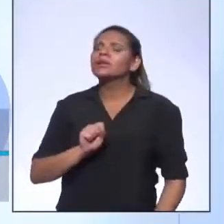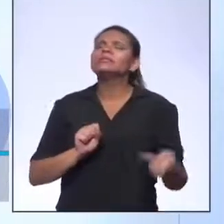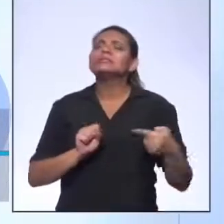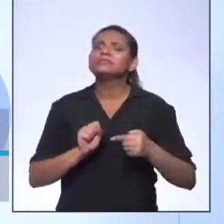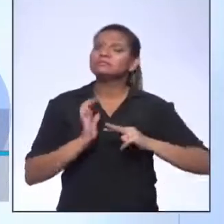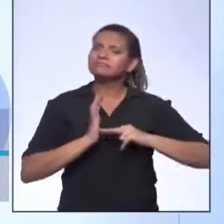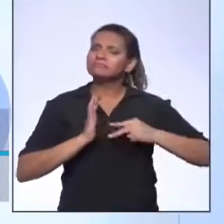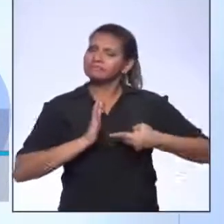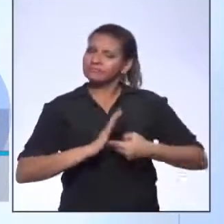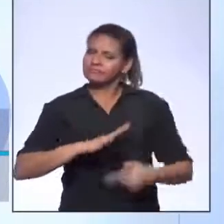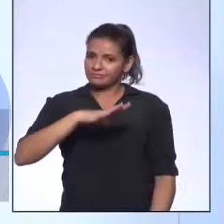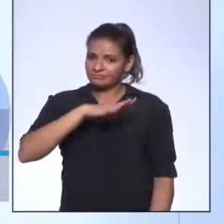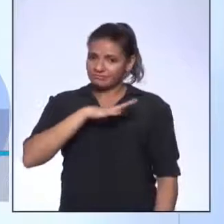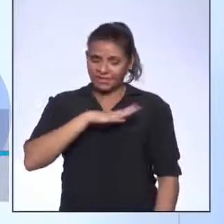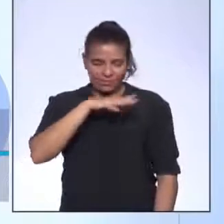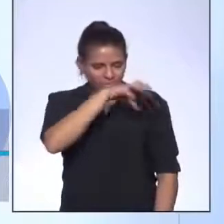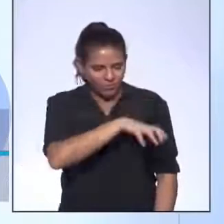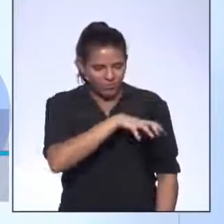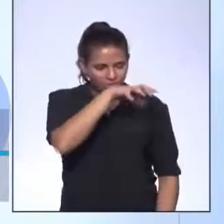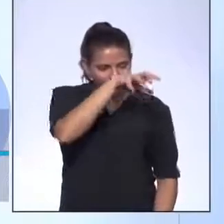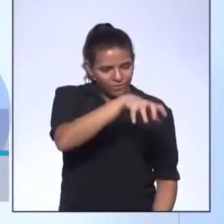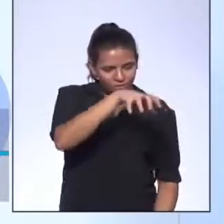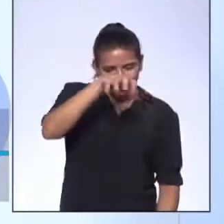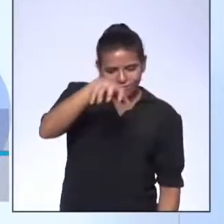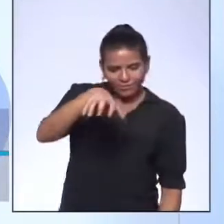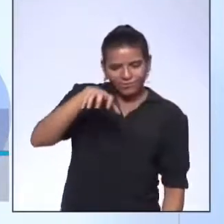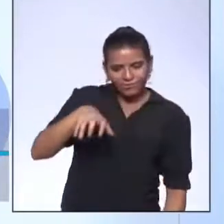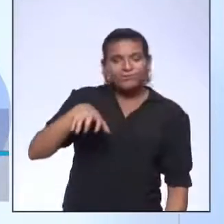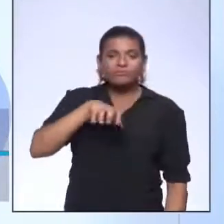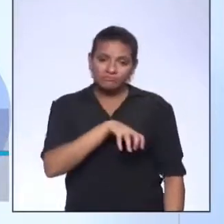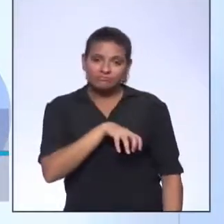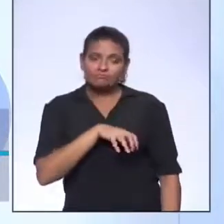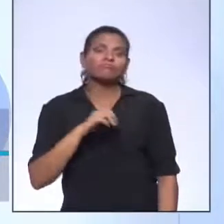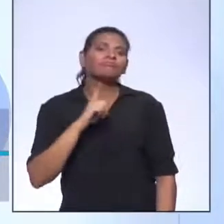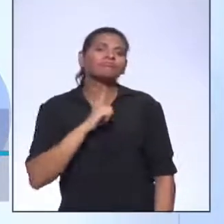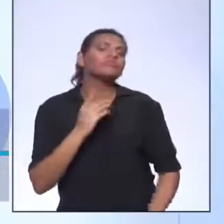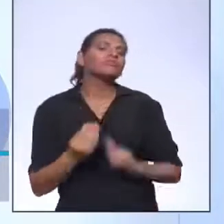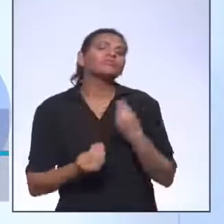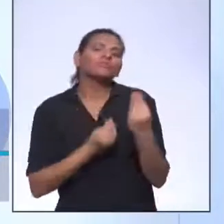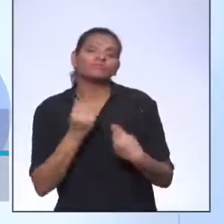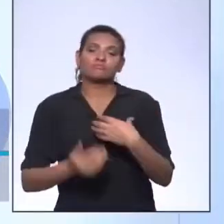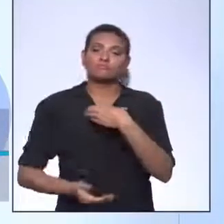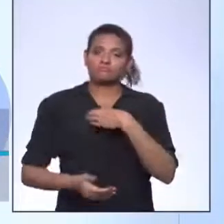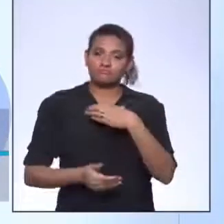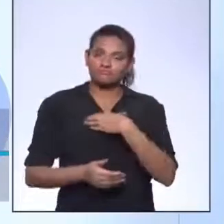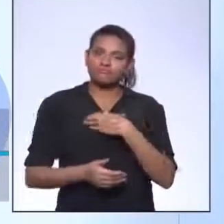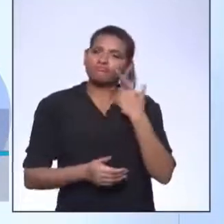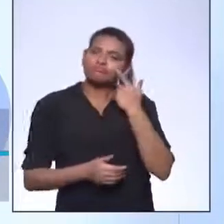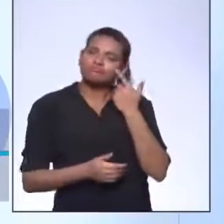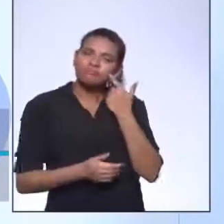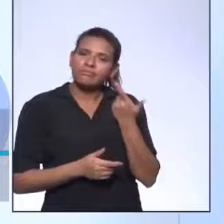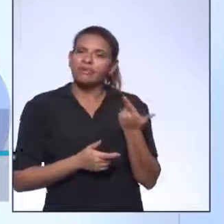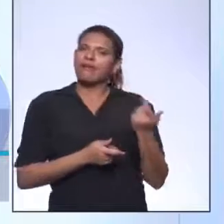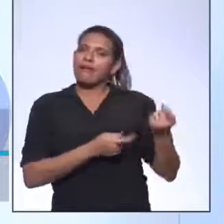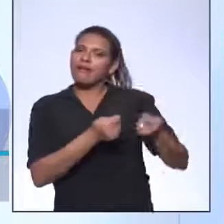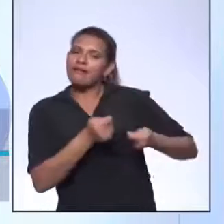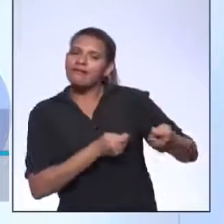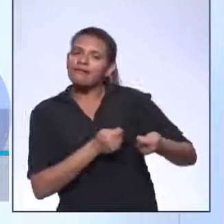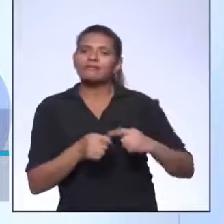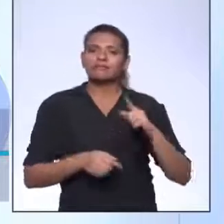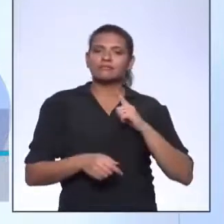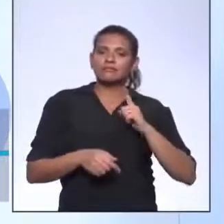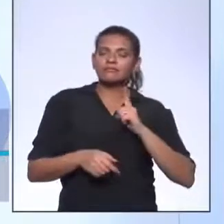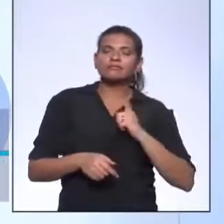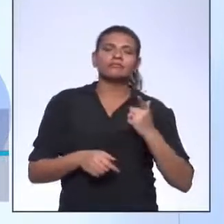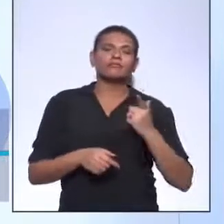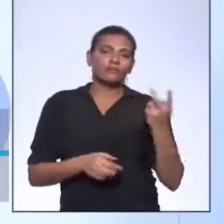Cada poli, que é uma cidade, tem uma forma de ser administrada, tem uma cultura, uma